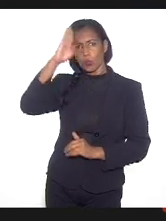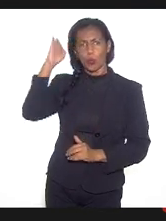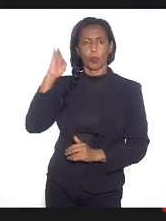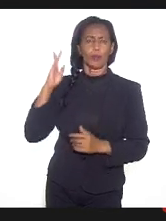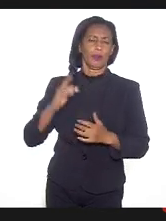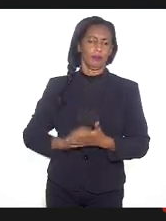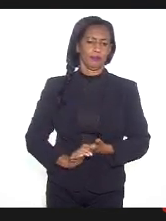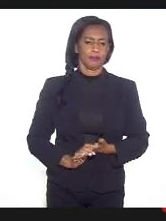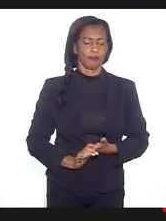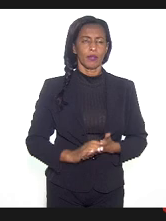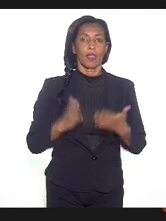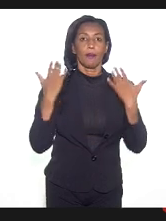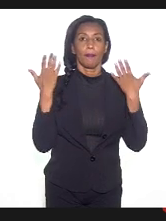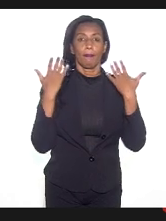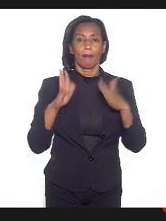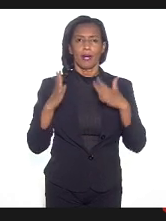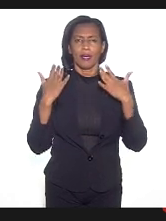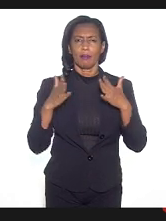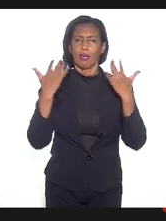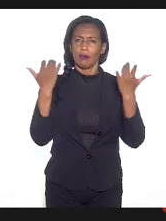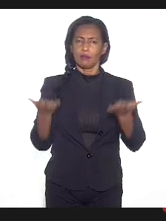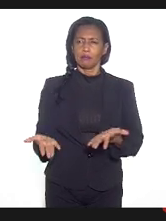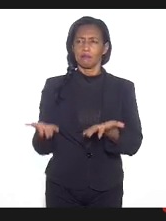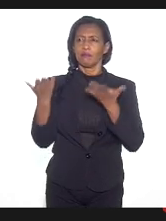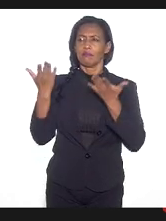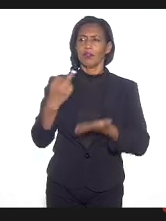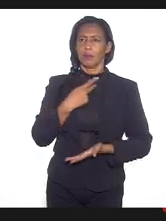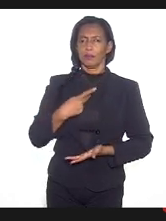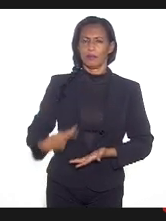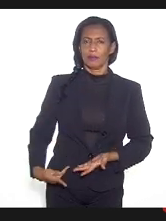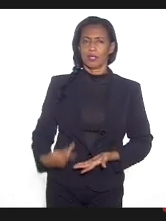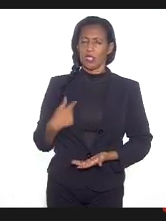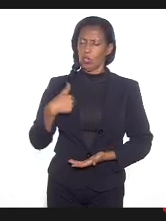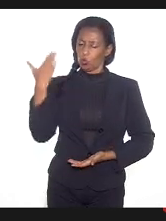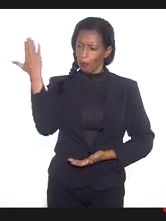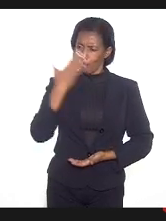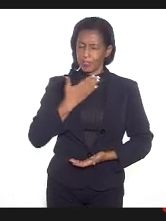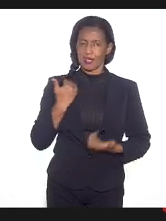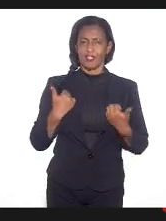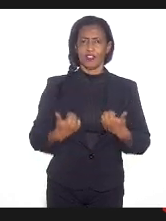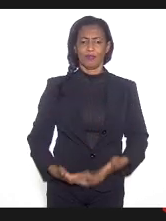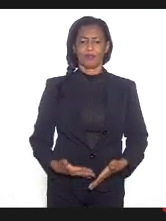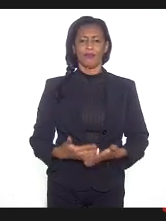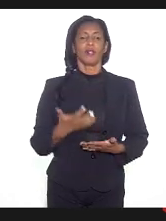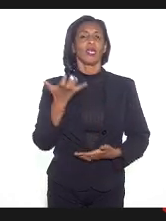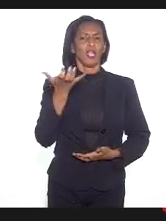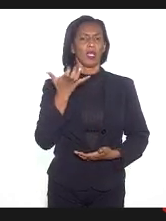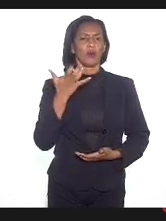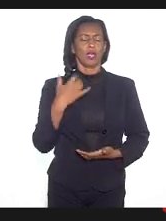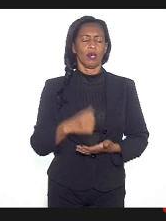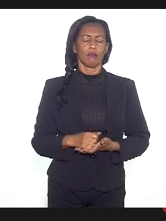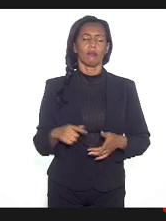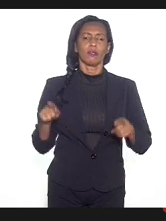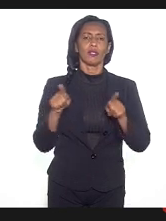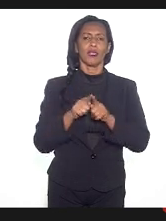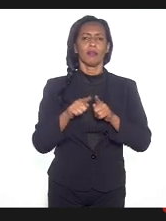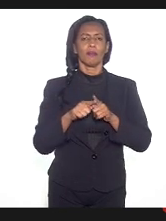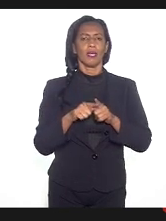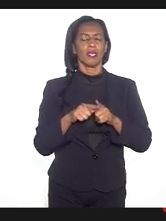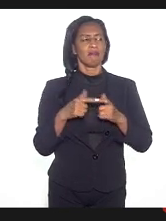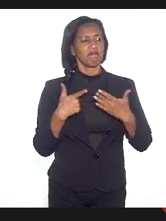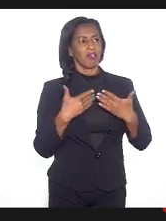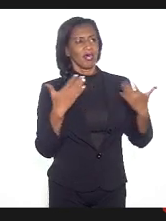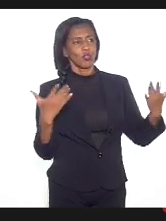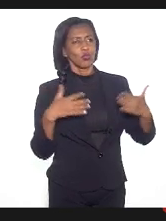Bombeiros. Quer dizer, parabéns para Vossa Excelência e estamos aí presentes. Eu quero, com isso daí, saudar todos